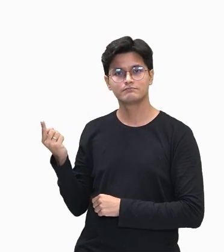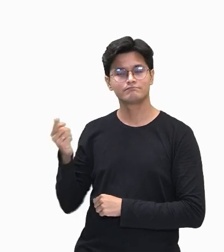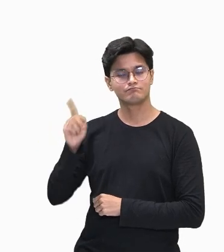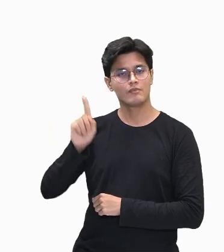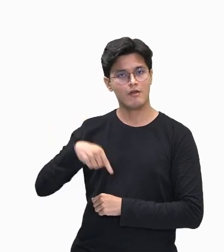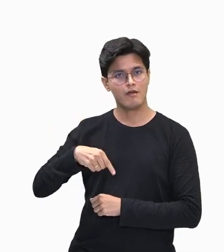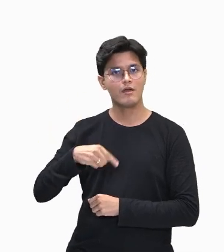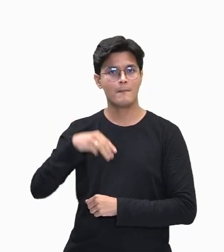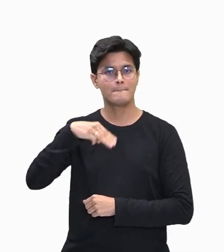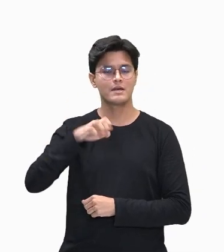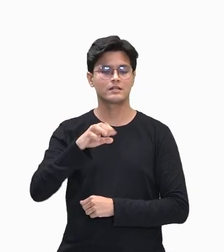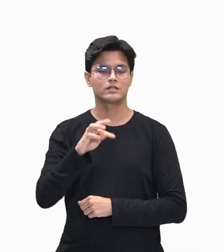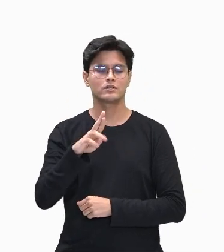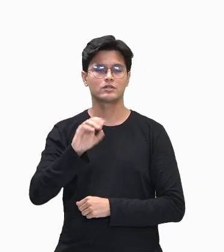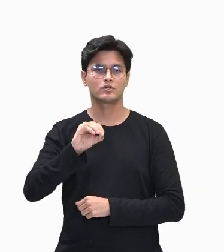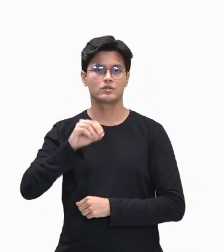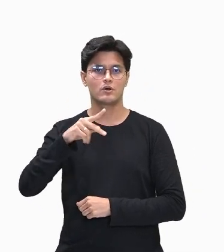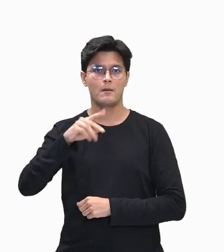metrópoles